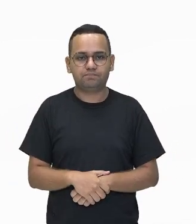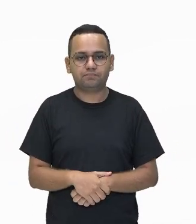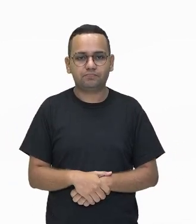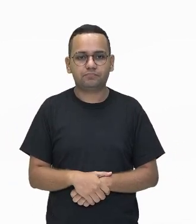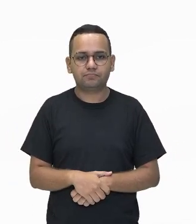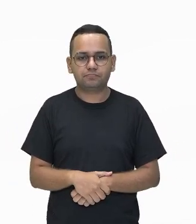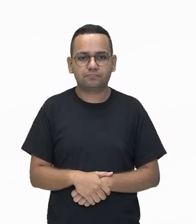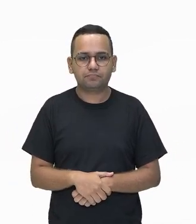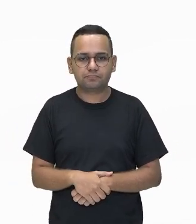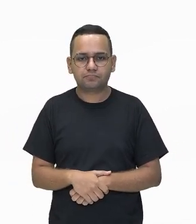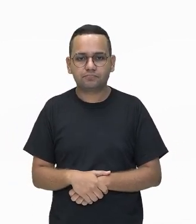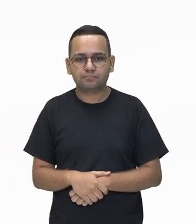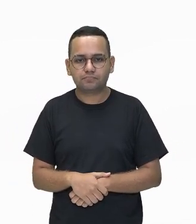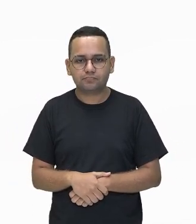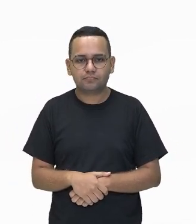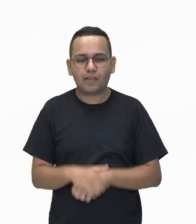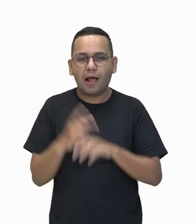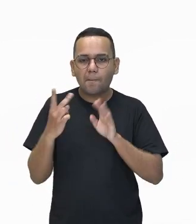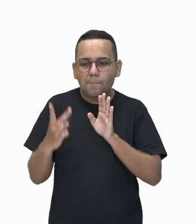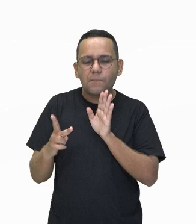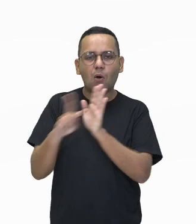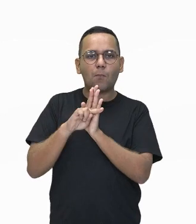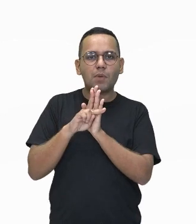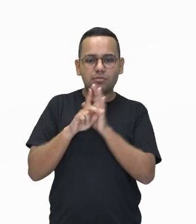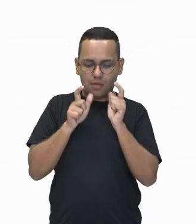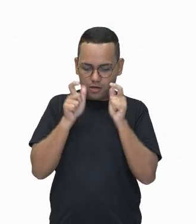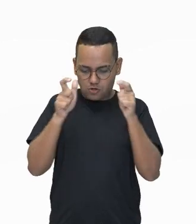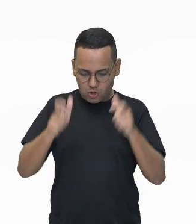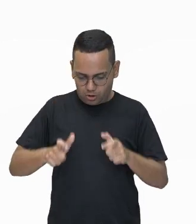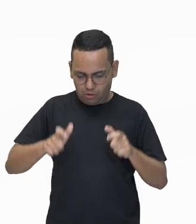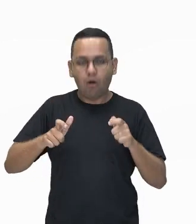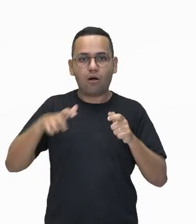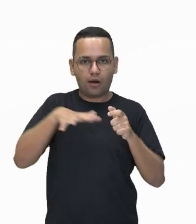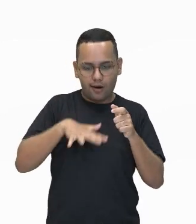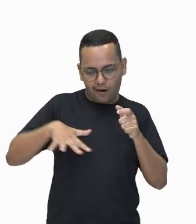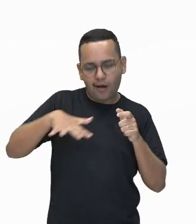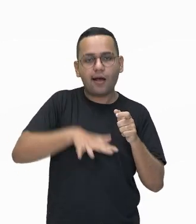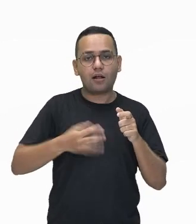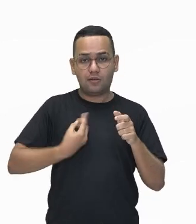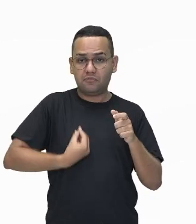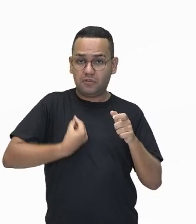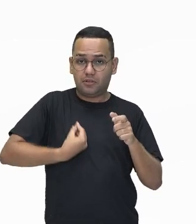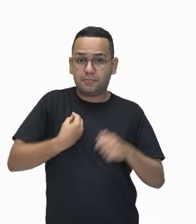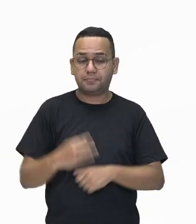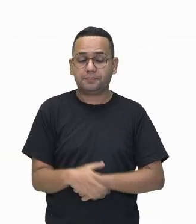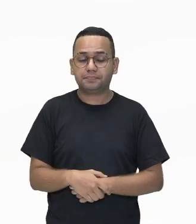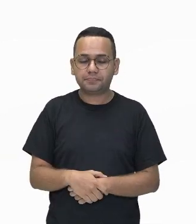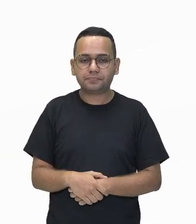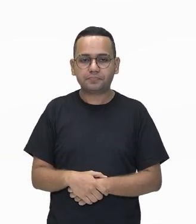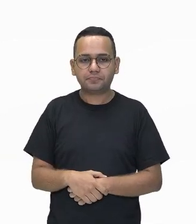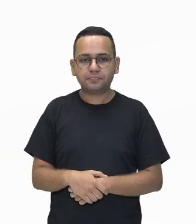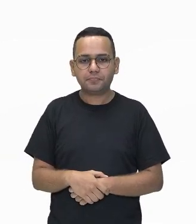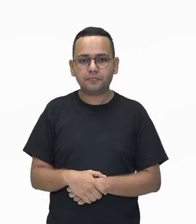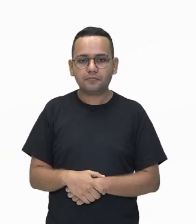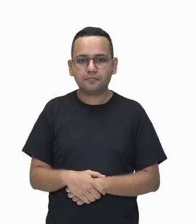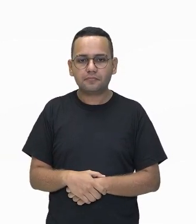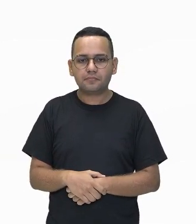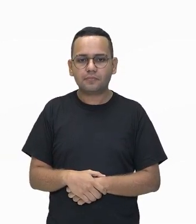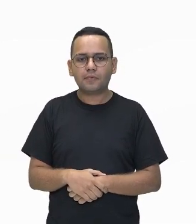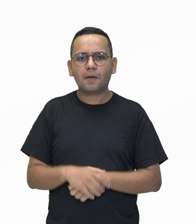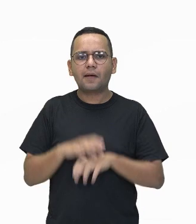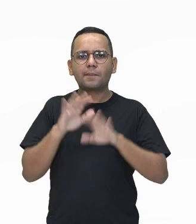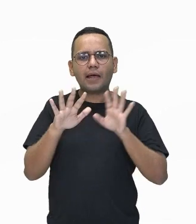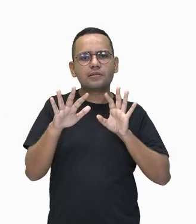humano, ao pertencimento, então, desse ser humano a essa localidade, né? Isso nos leva a